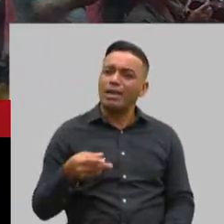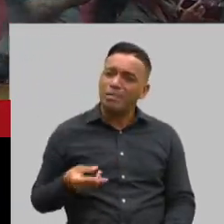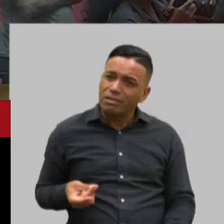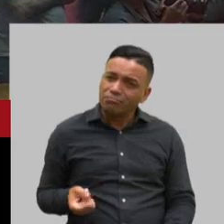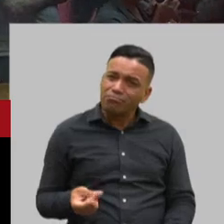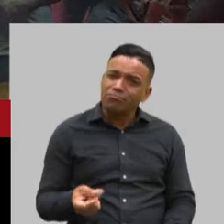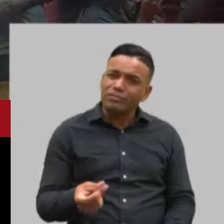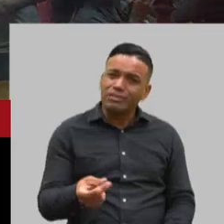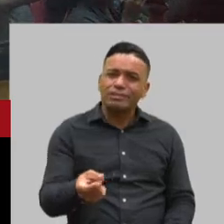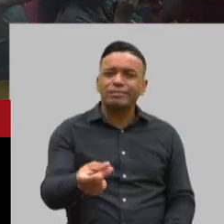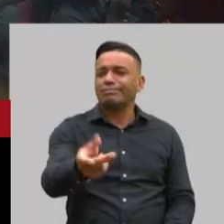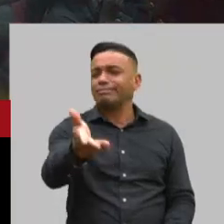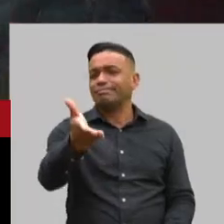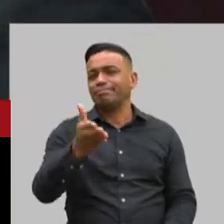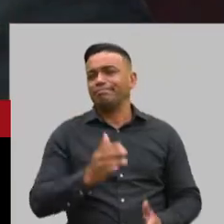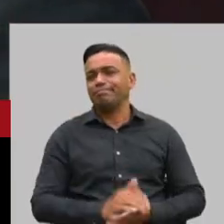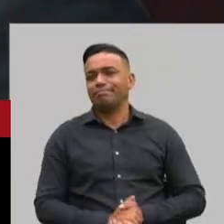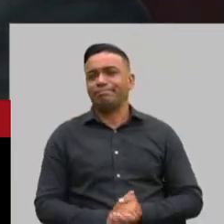quando?